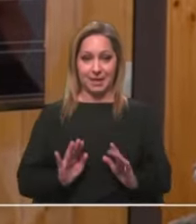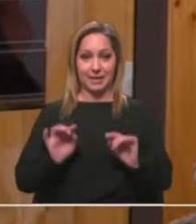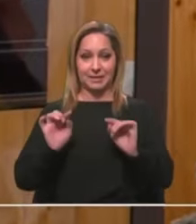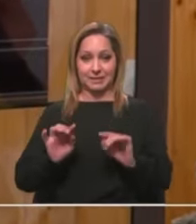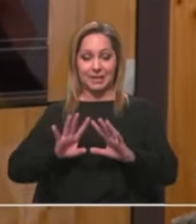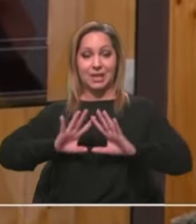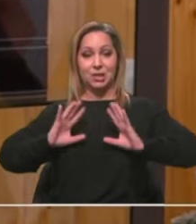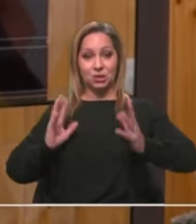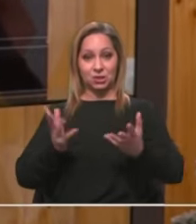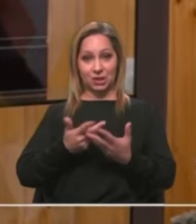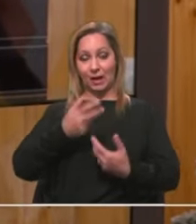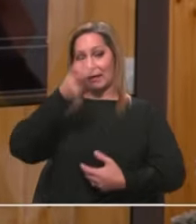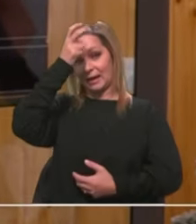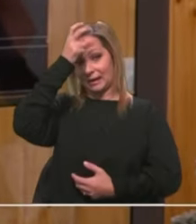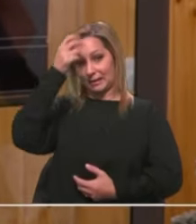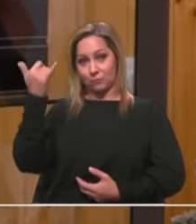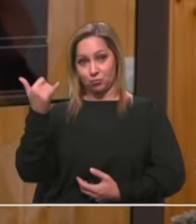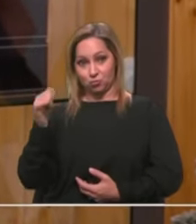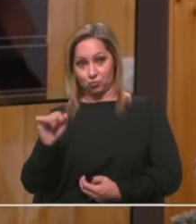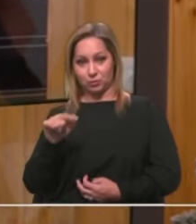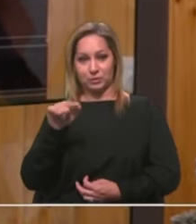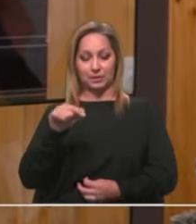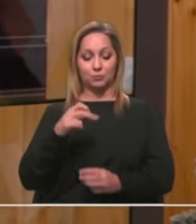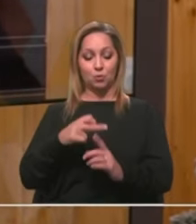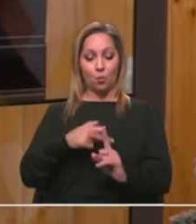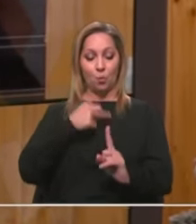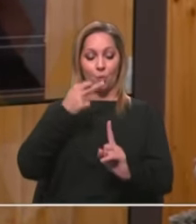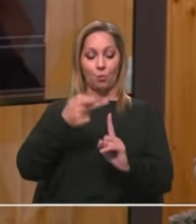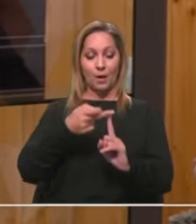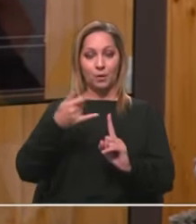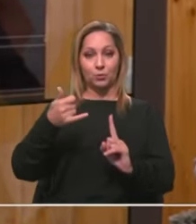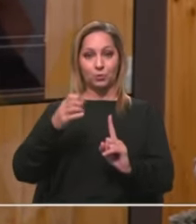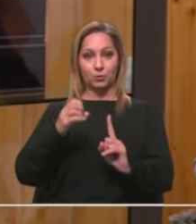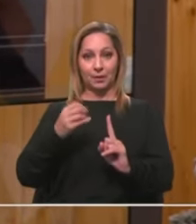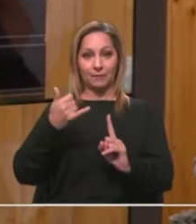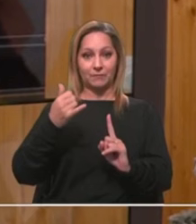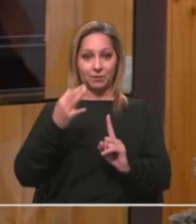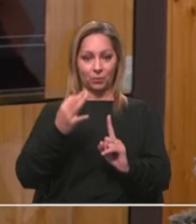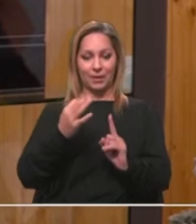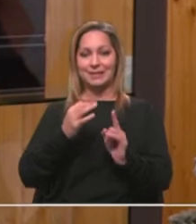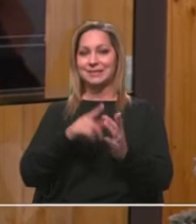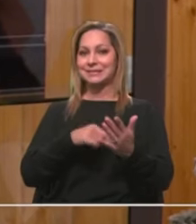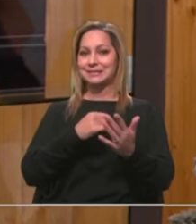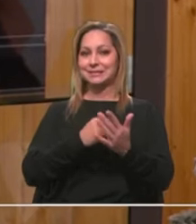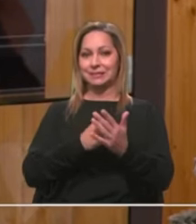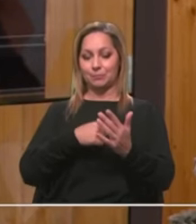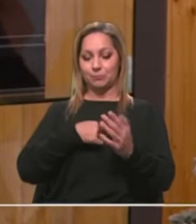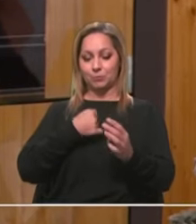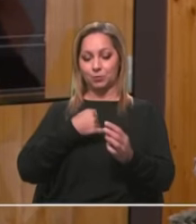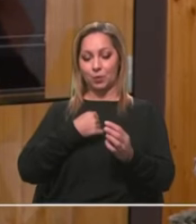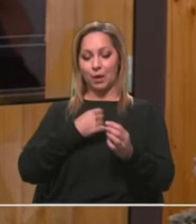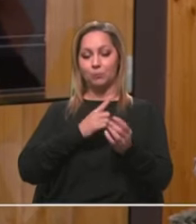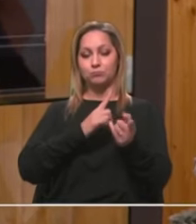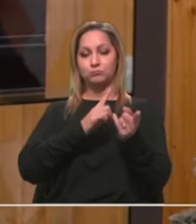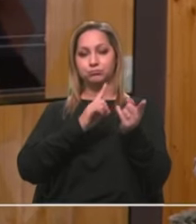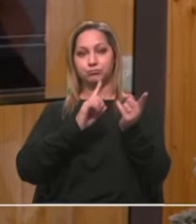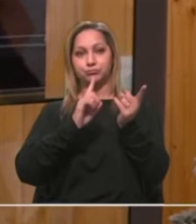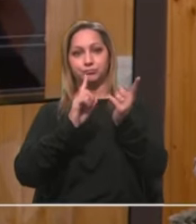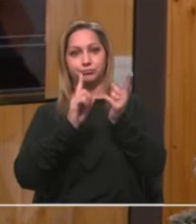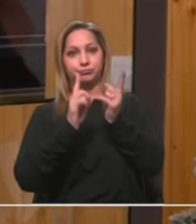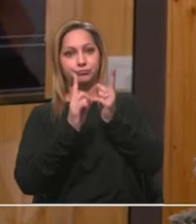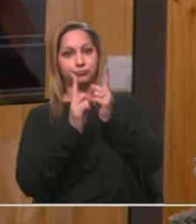Aqui para Carneiro, temos aqui um ano 2024 com uma contínua transformação de valores pessoais, provavelmente alguma